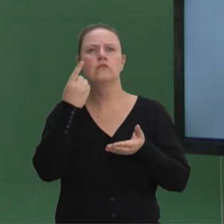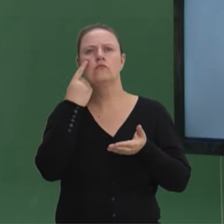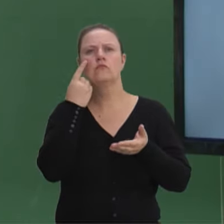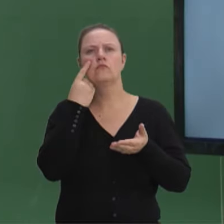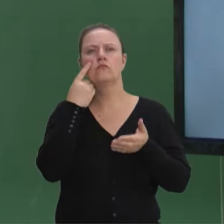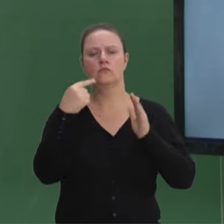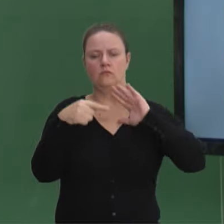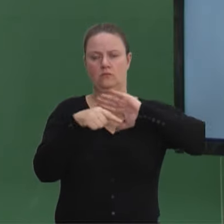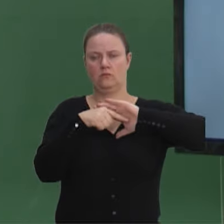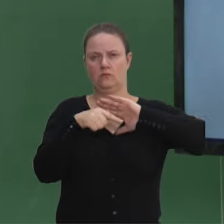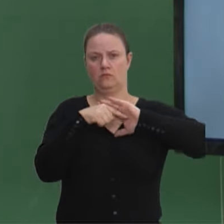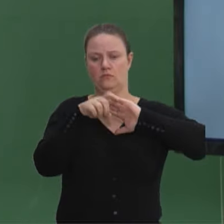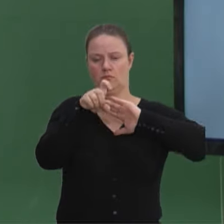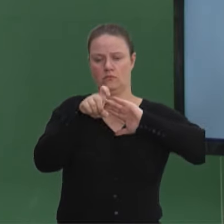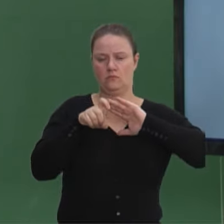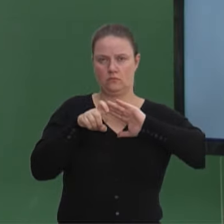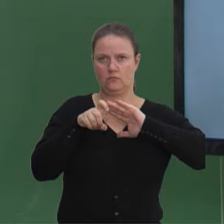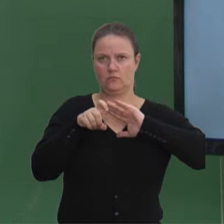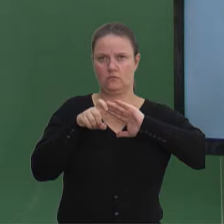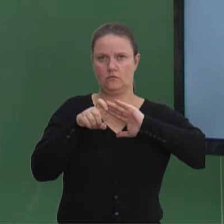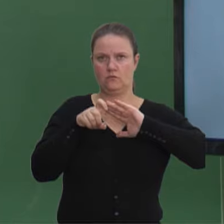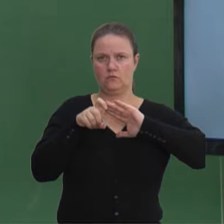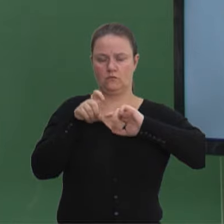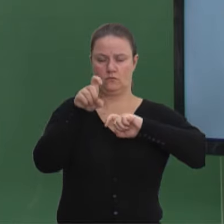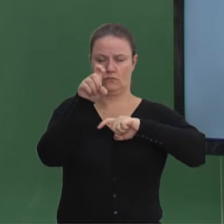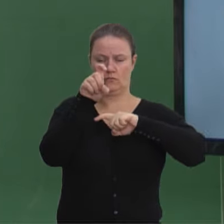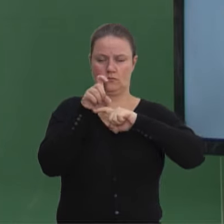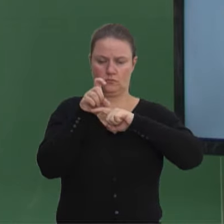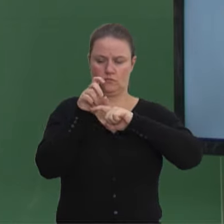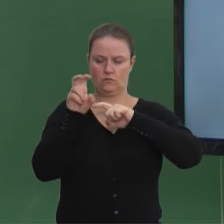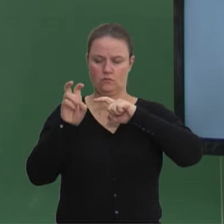menos x sobre 5.